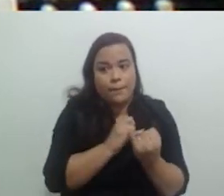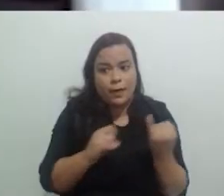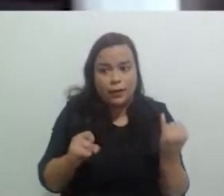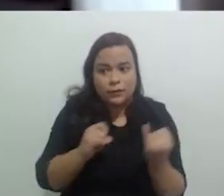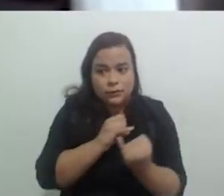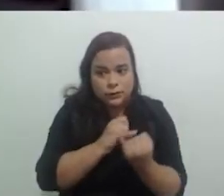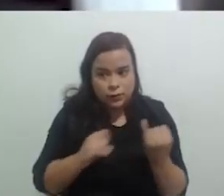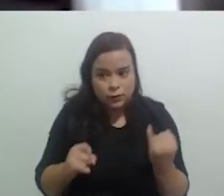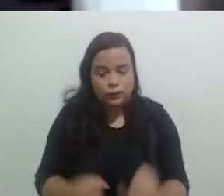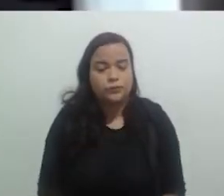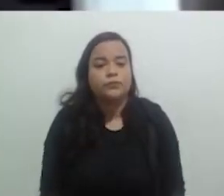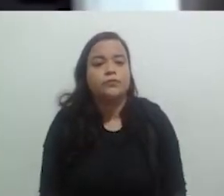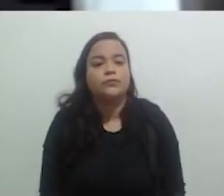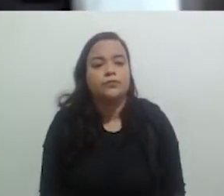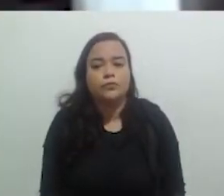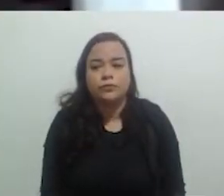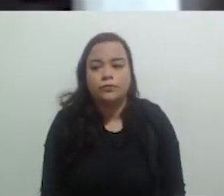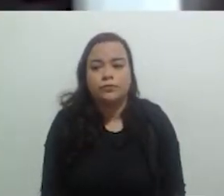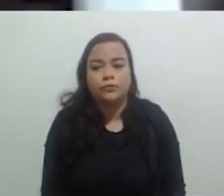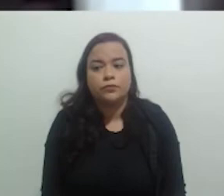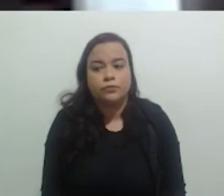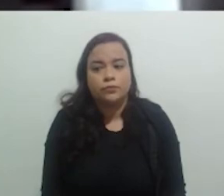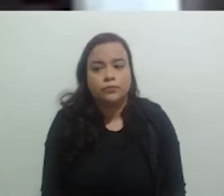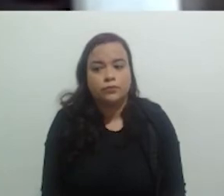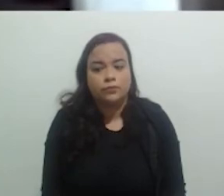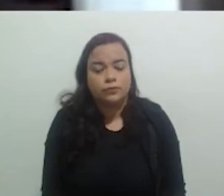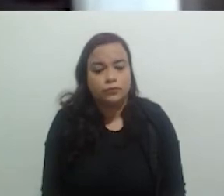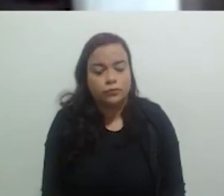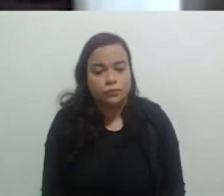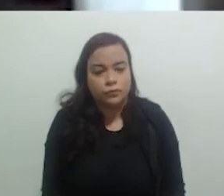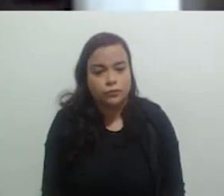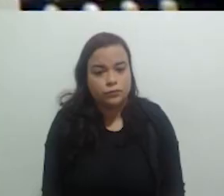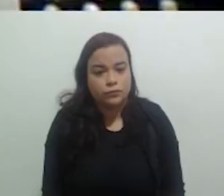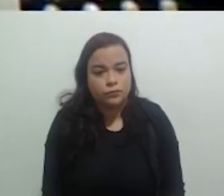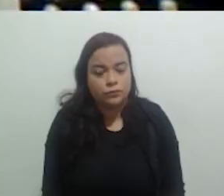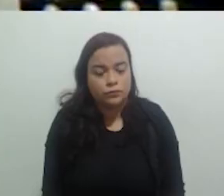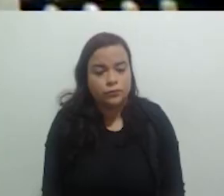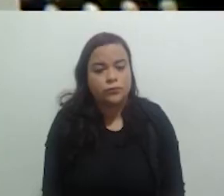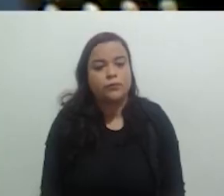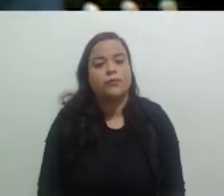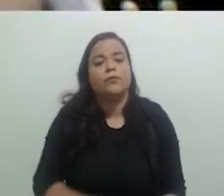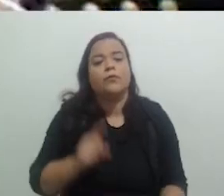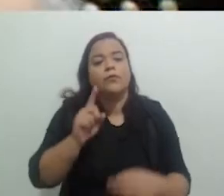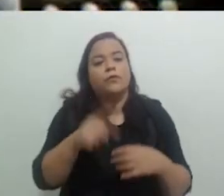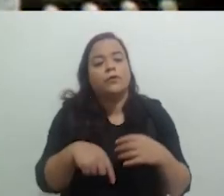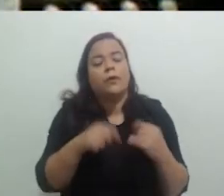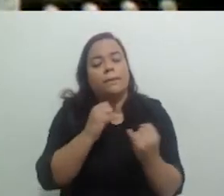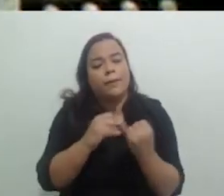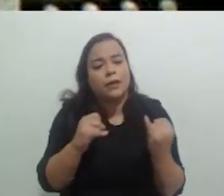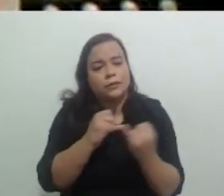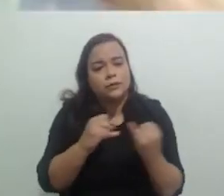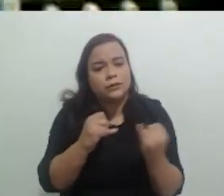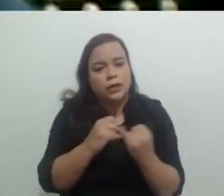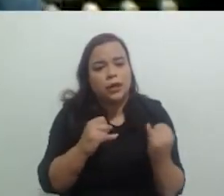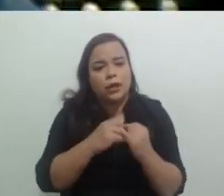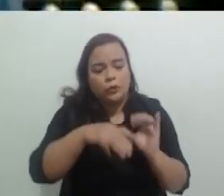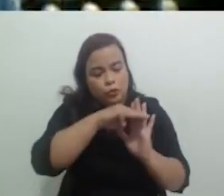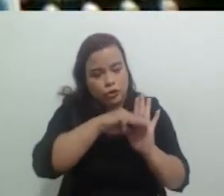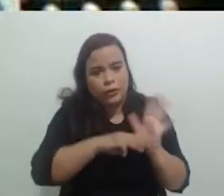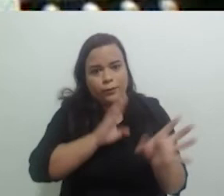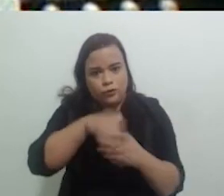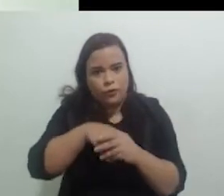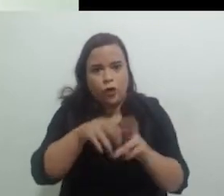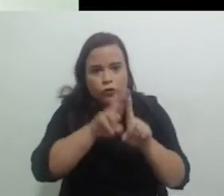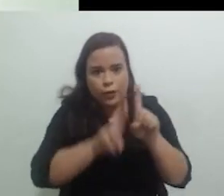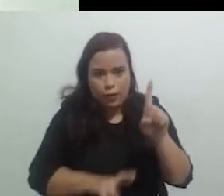né? Isso. Já é pronto. Tempo. Procedência parcial nos termos do voto do relator, é isso? É isso. Verdade. O resultado ao